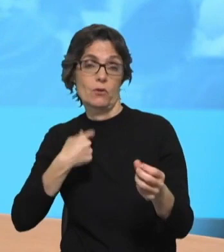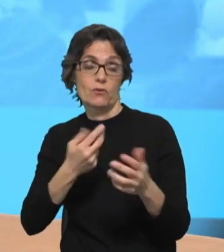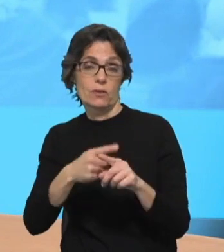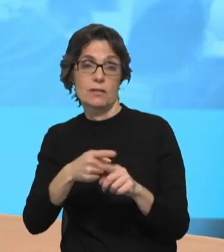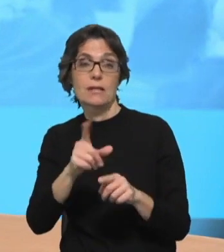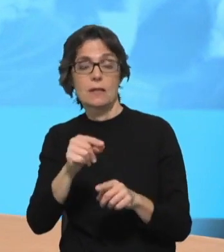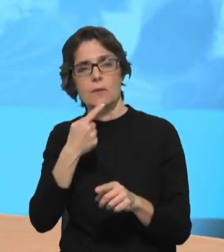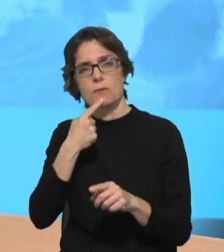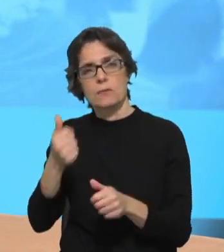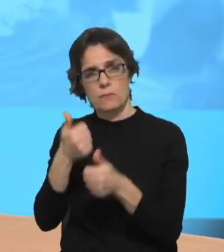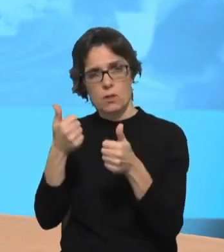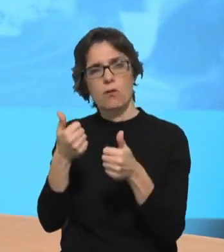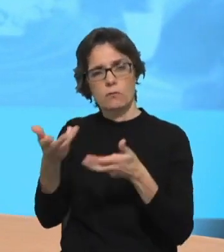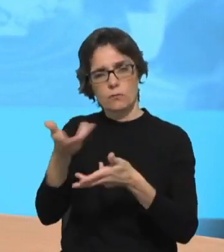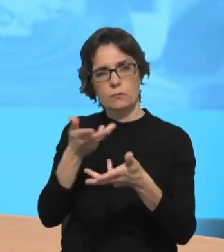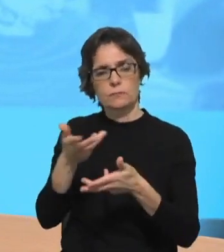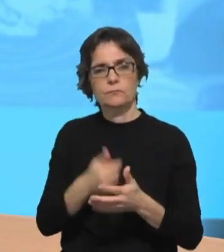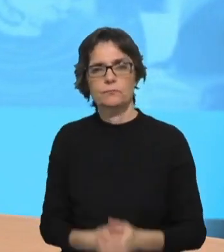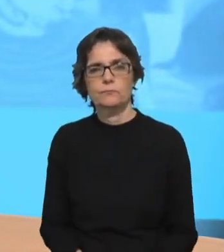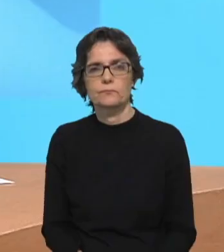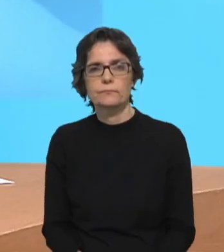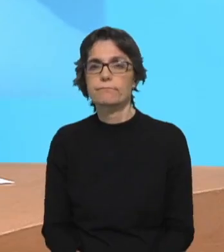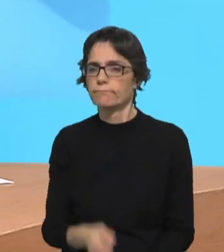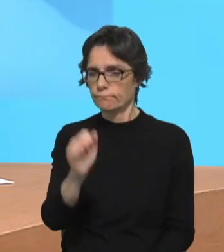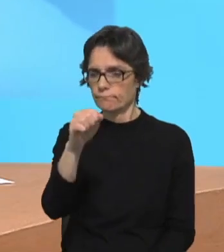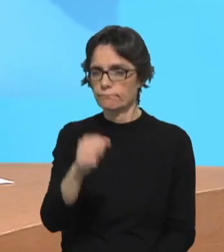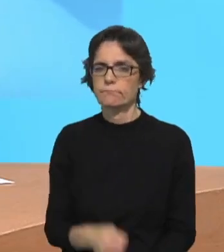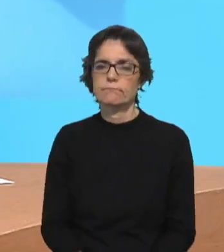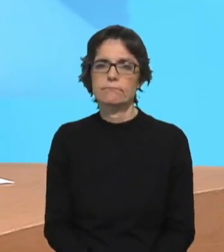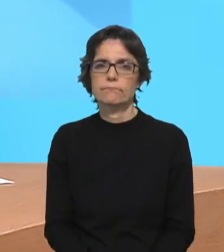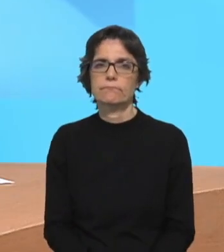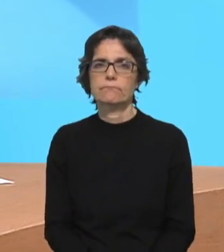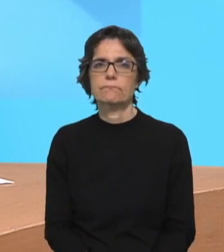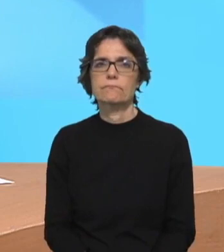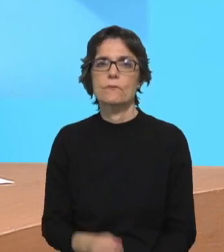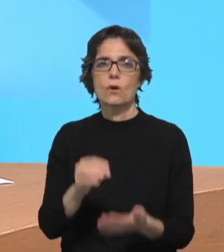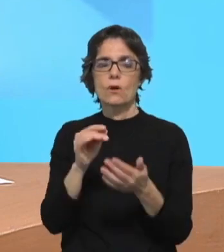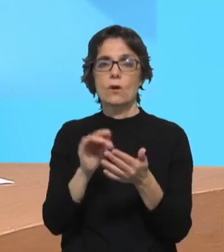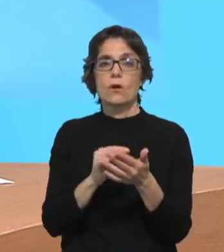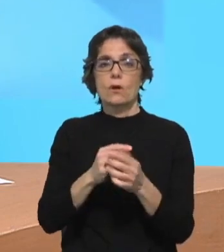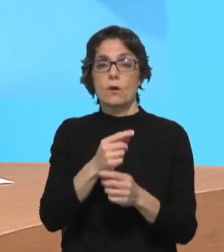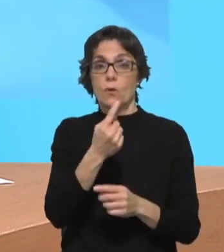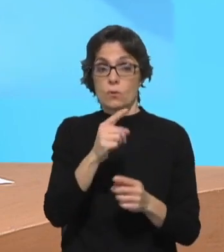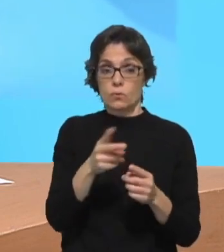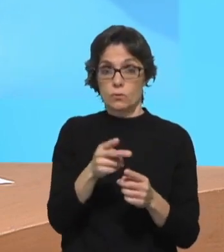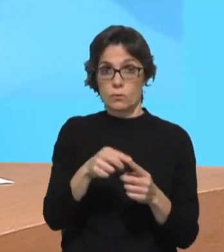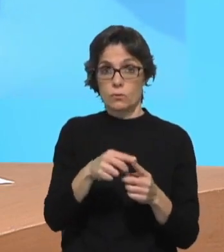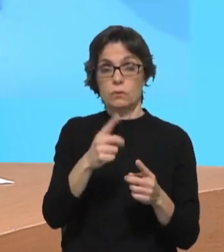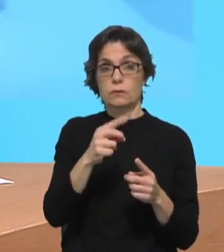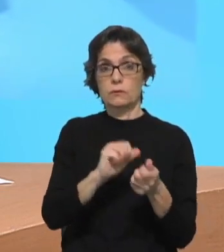entendimento entre as Sim, um dos volumes que agora saiu, Desporto e Causa